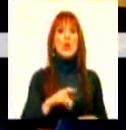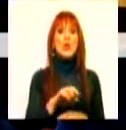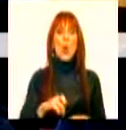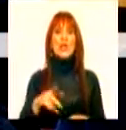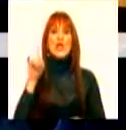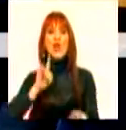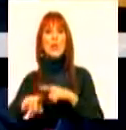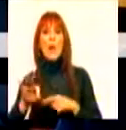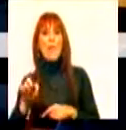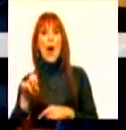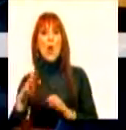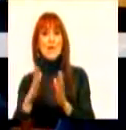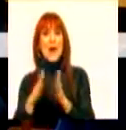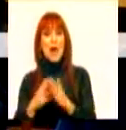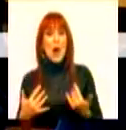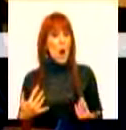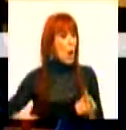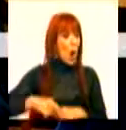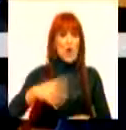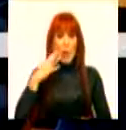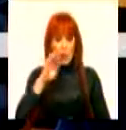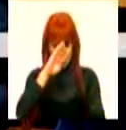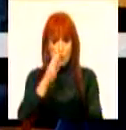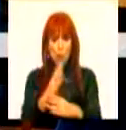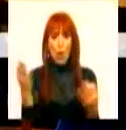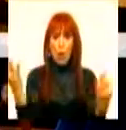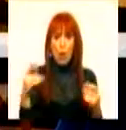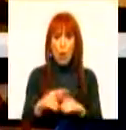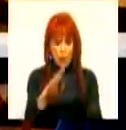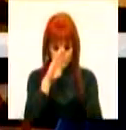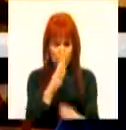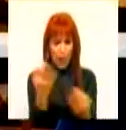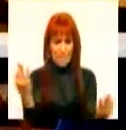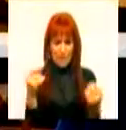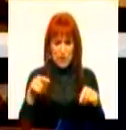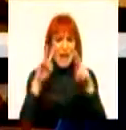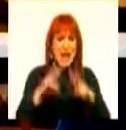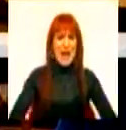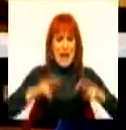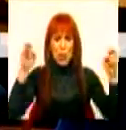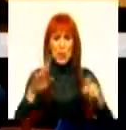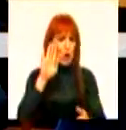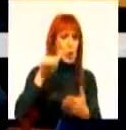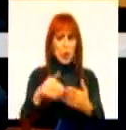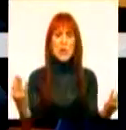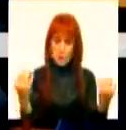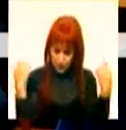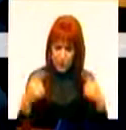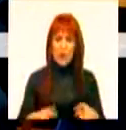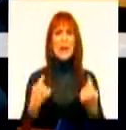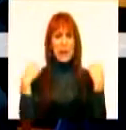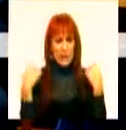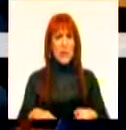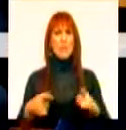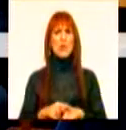Deputada Paula Santos, estamos naturalmente empenhados e dedicados a encontrar soluções.